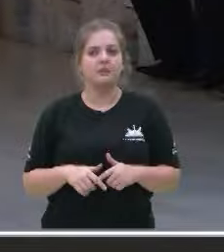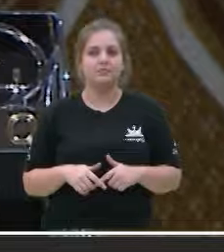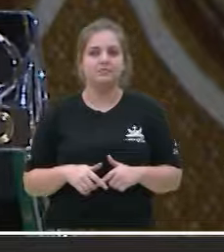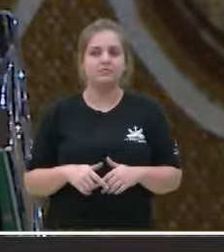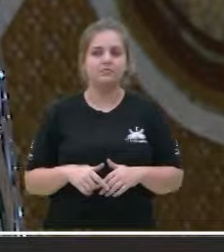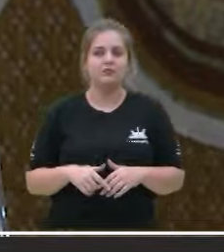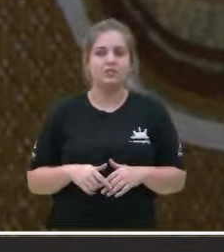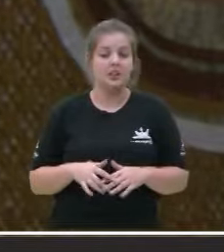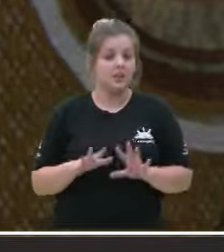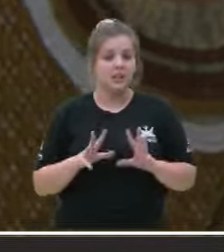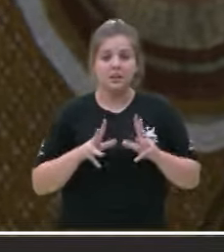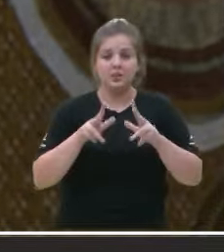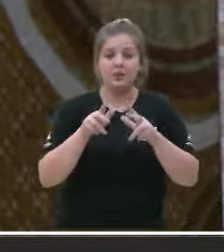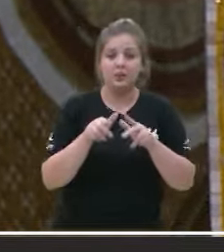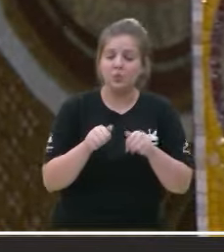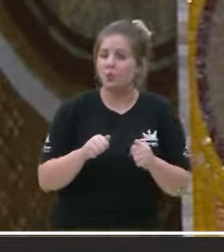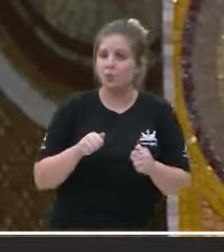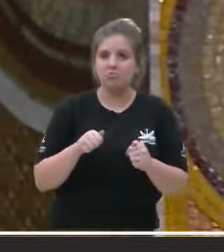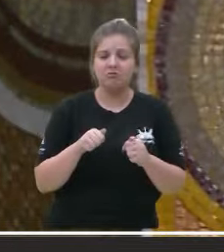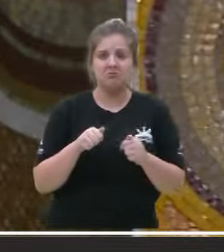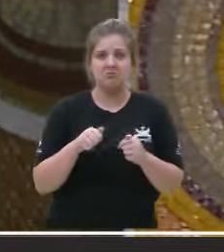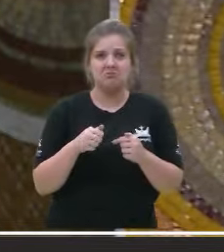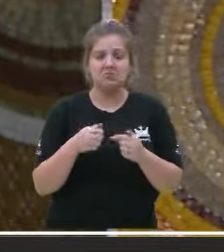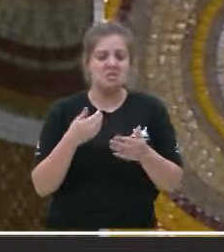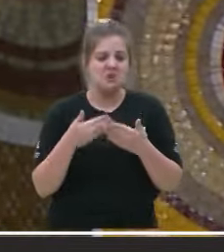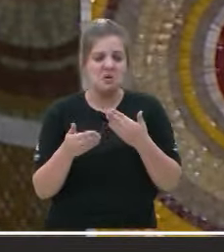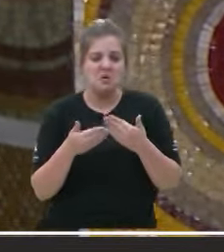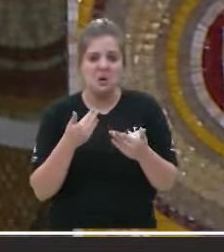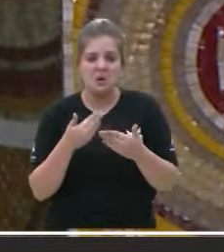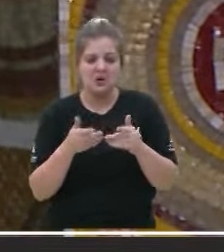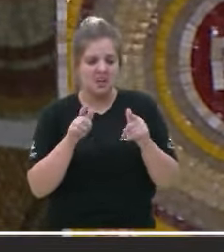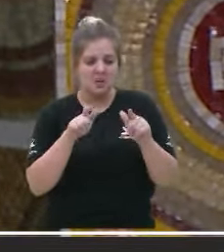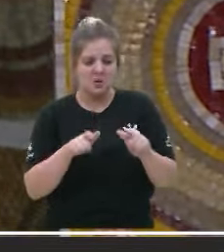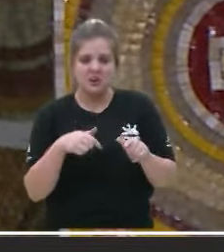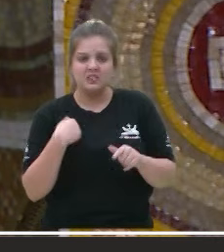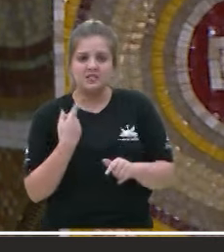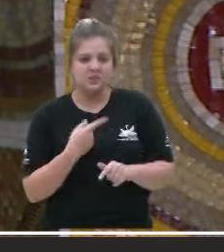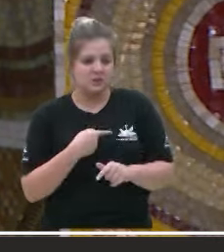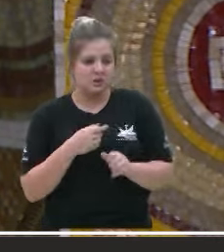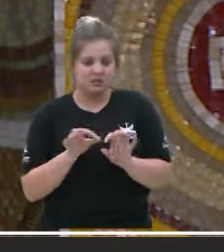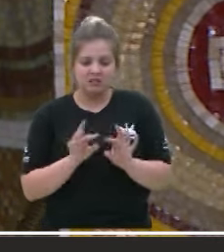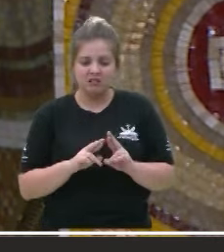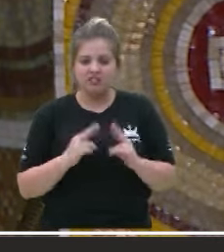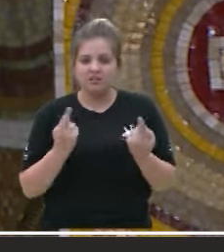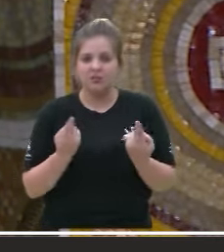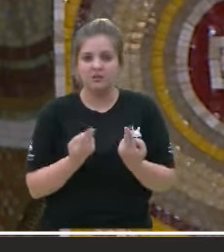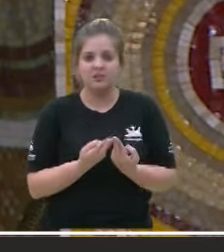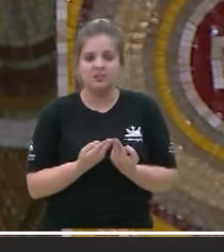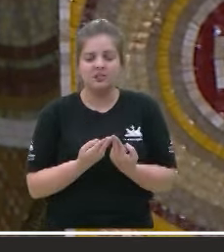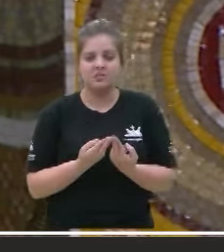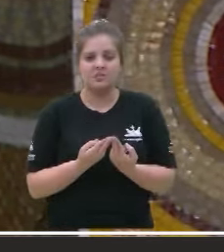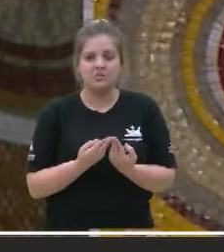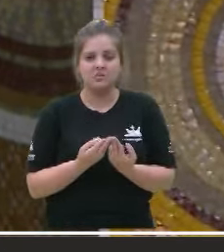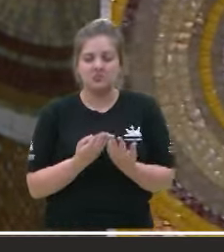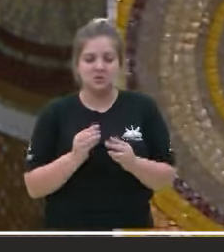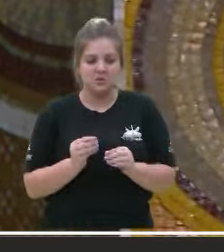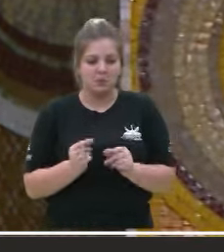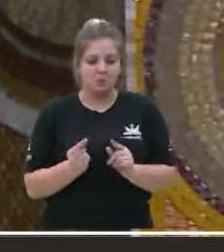fé em todos os ambientes que nós estamos reunidos ou